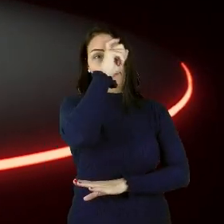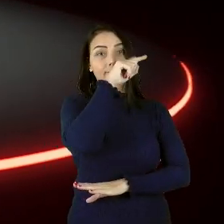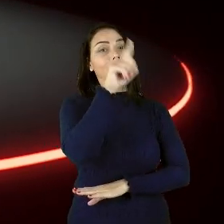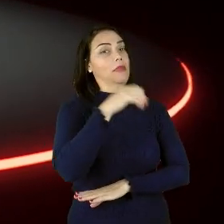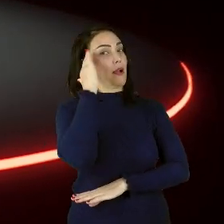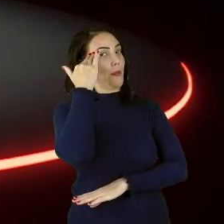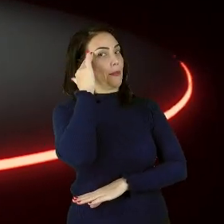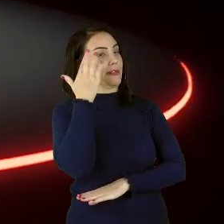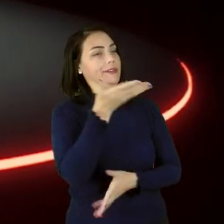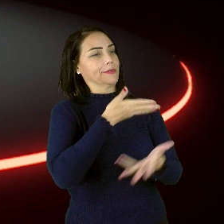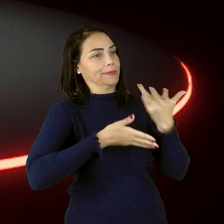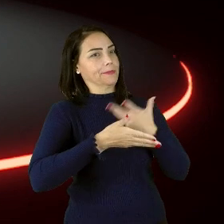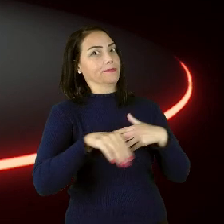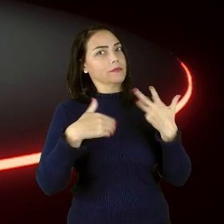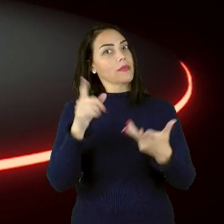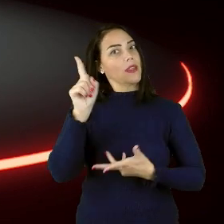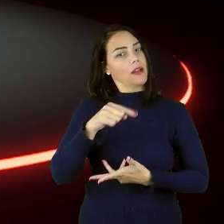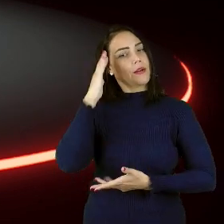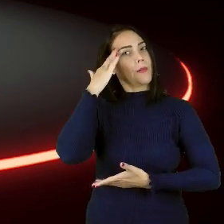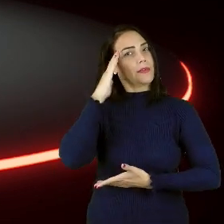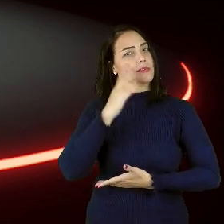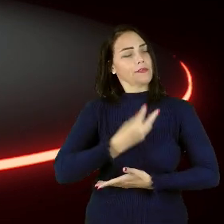busca contínua da vida de um global thinker.